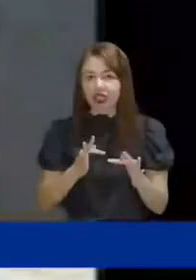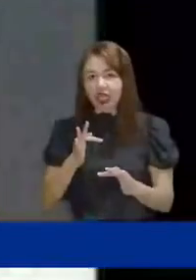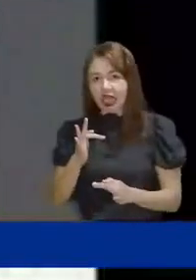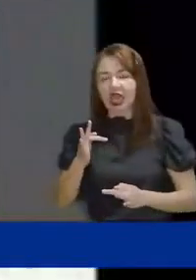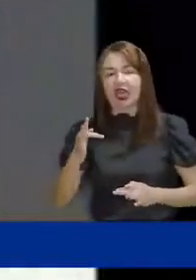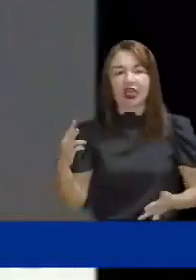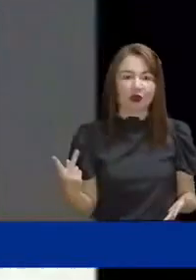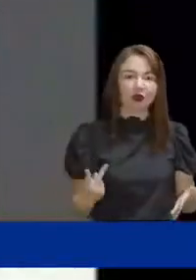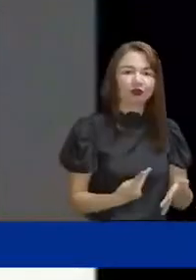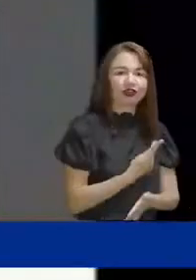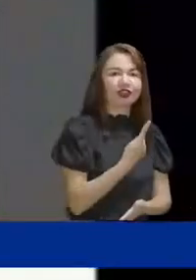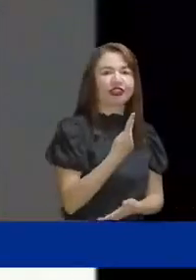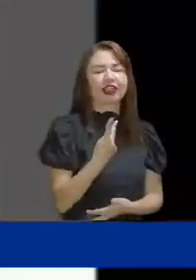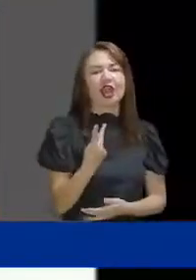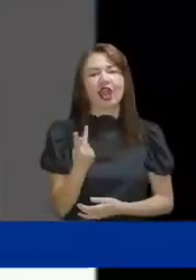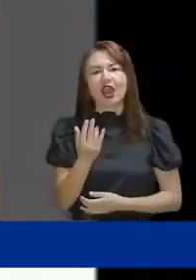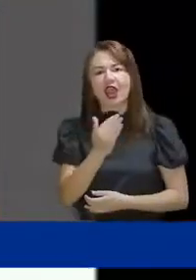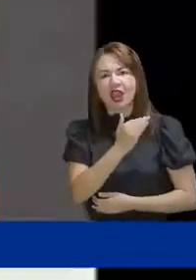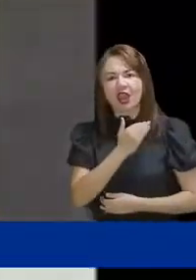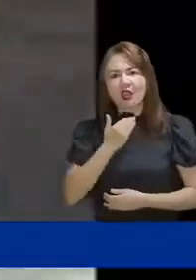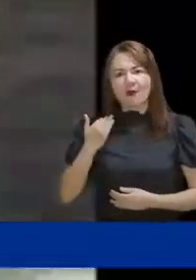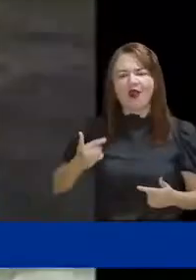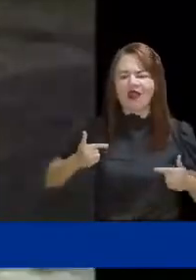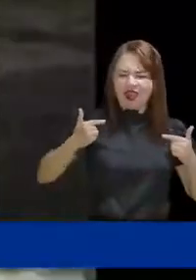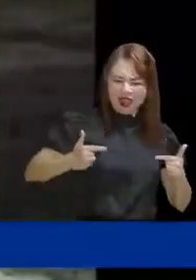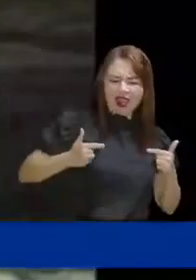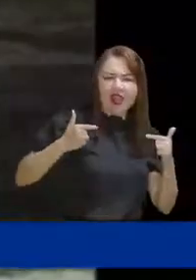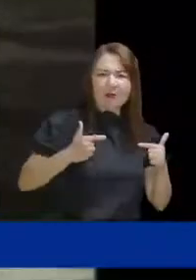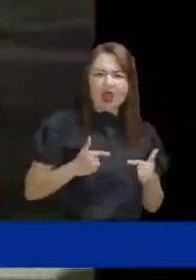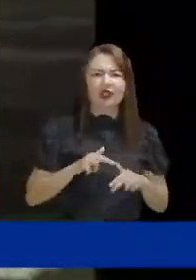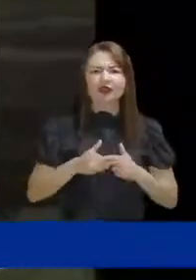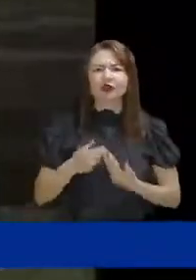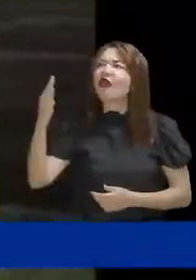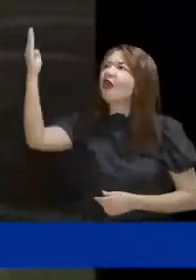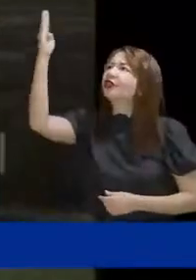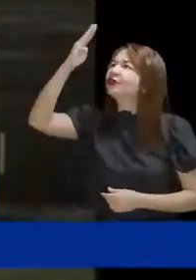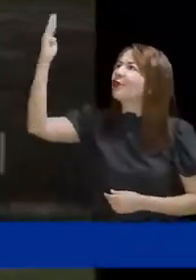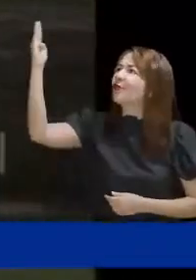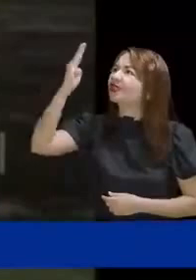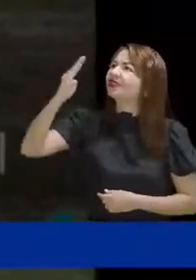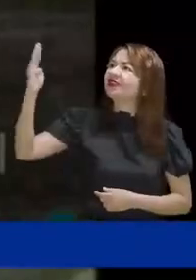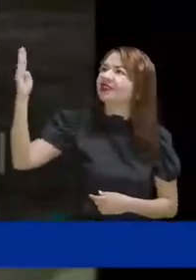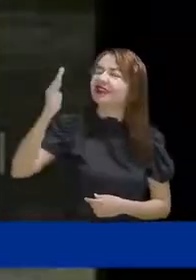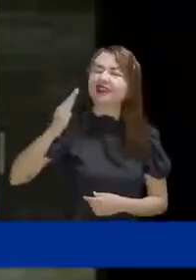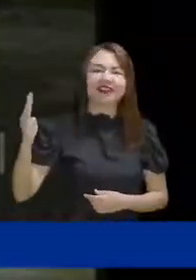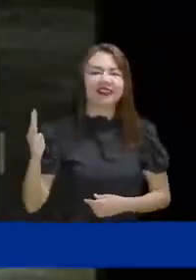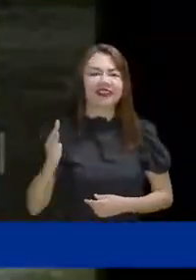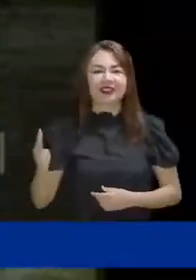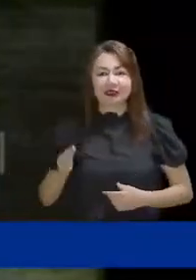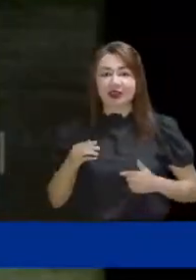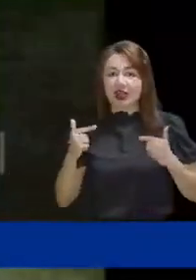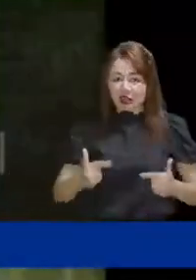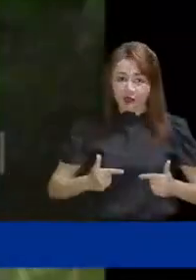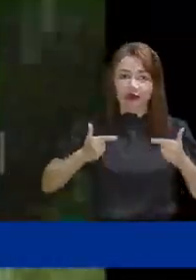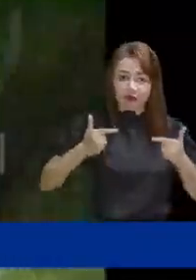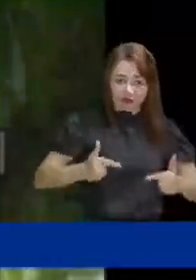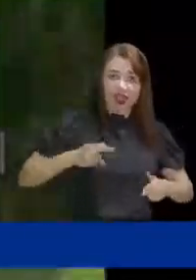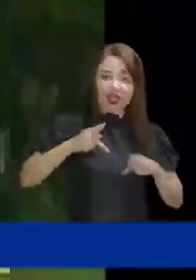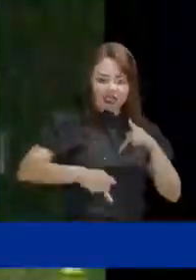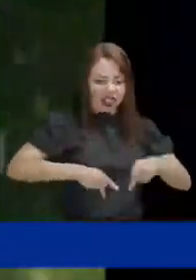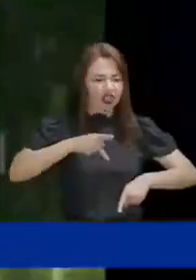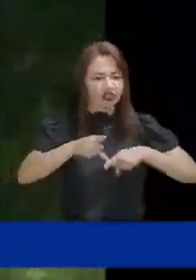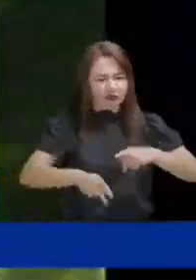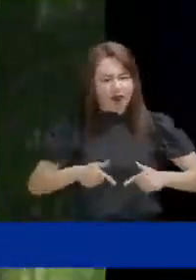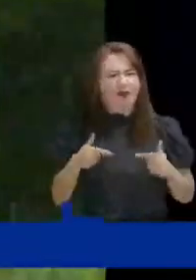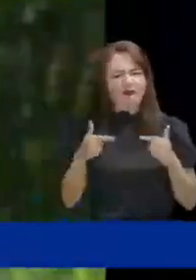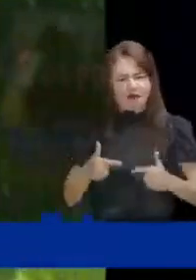momento chegar ao dia de morrer pelo nosso Brasil. Hão de